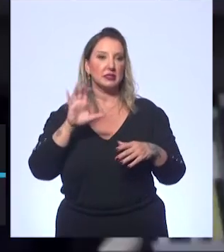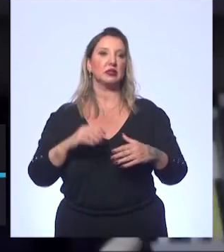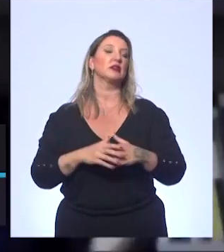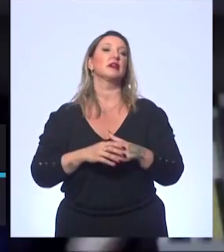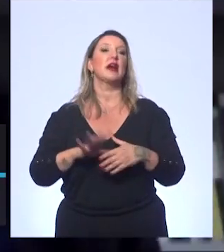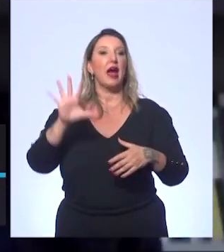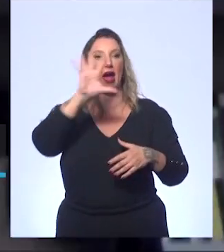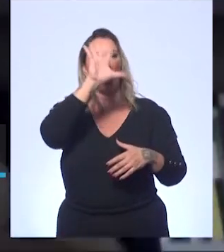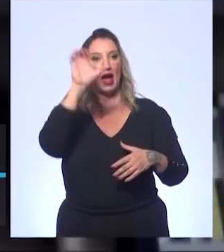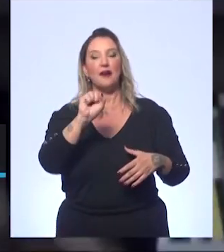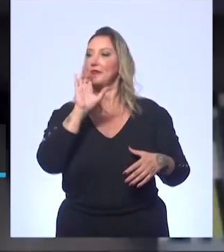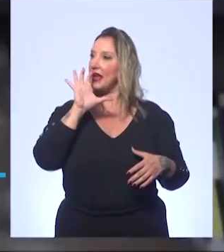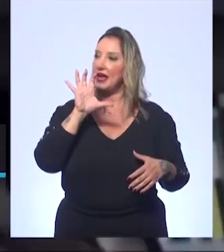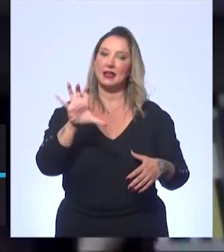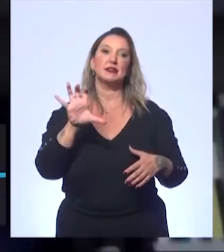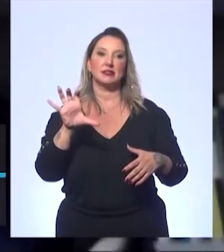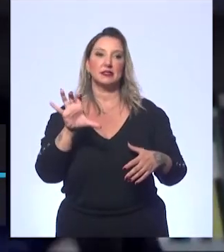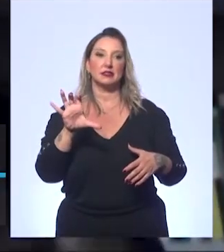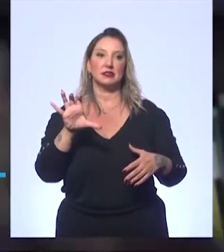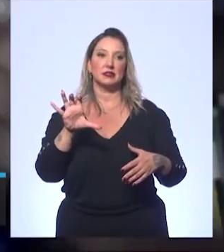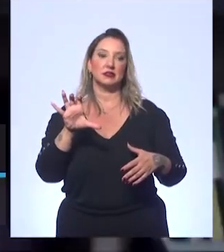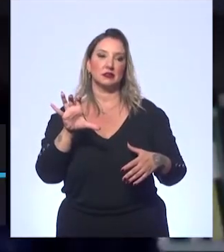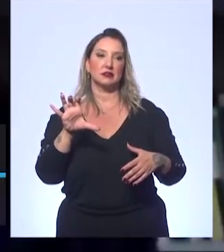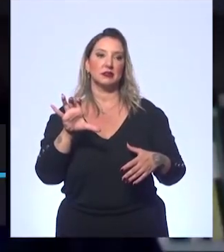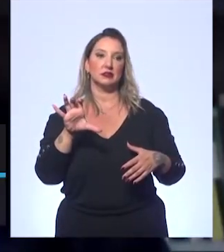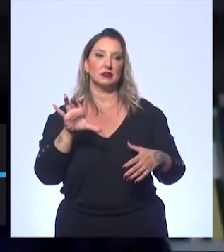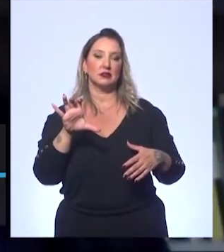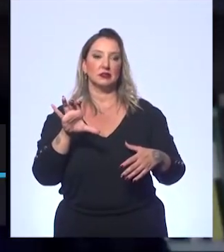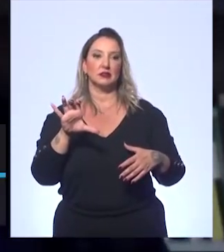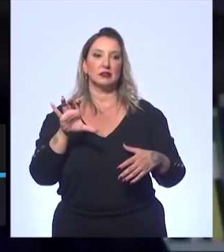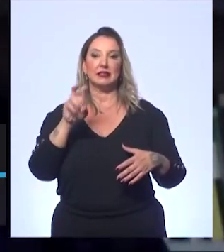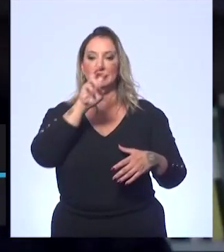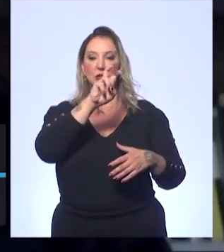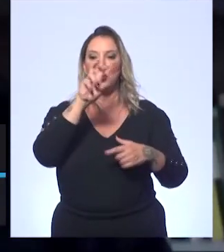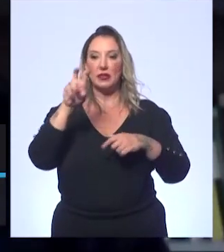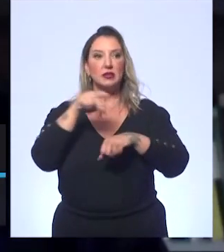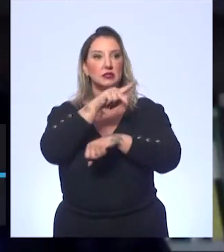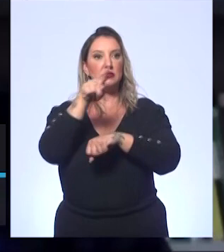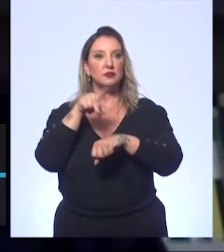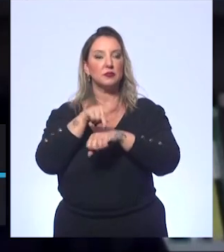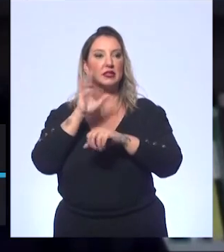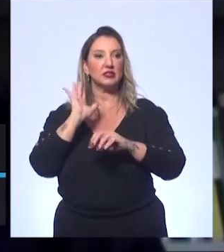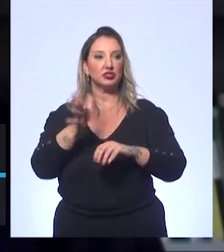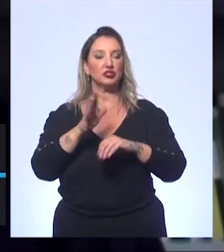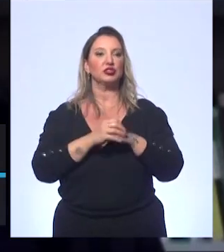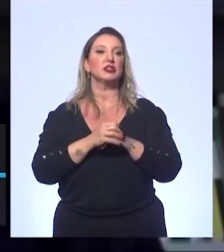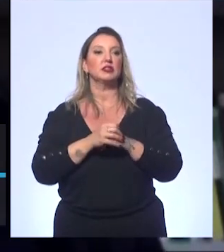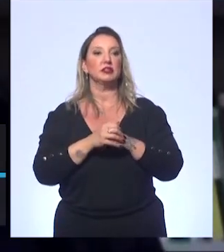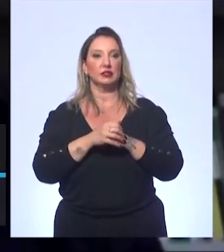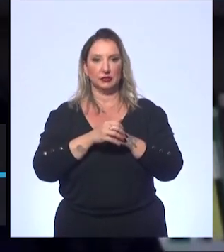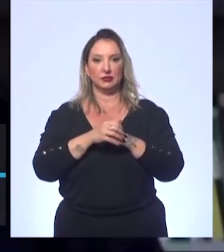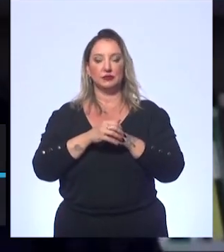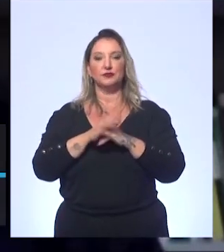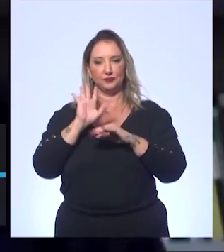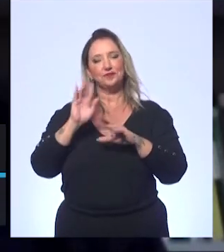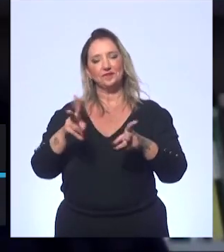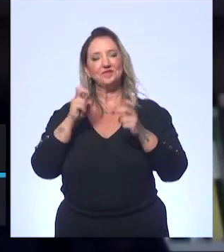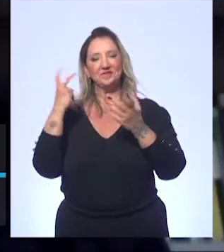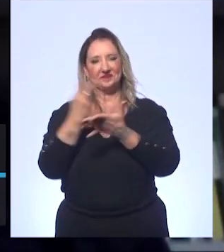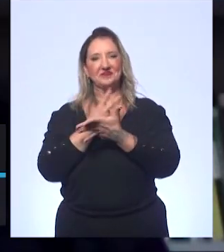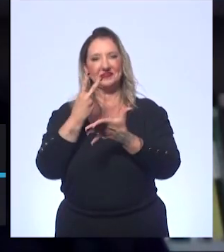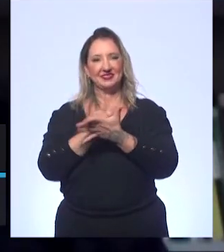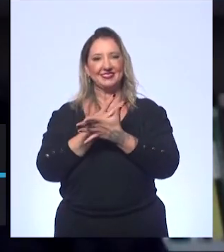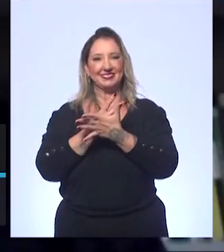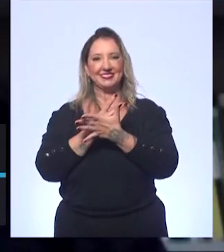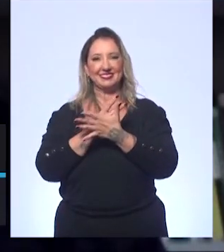na África, é um continente com 55 países. Então, um dos grandes erros que eu vejo que